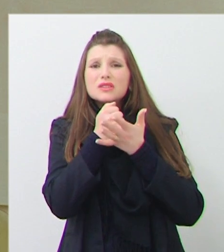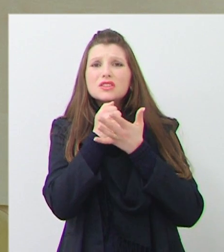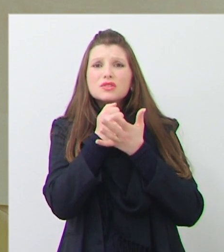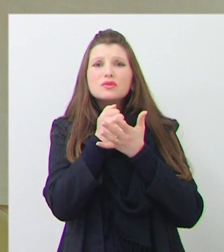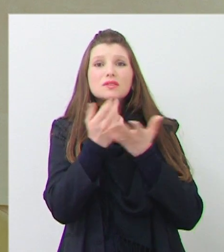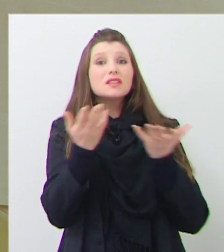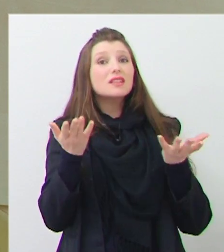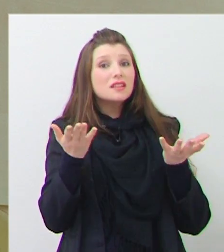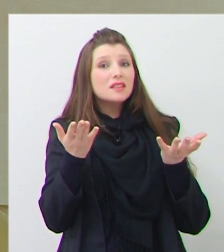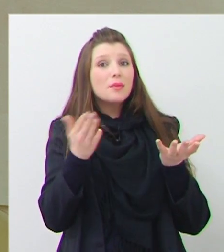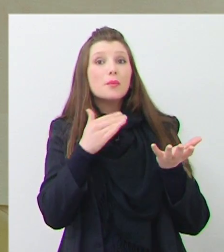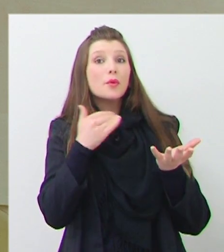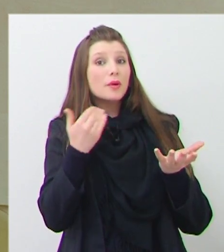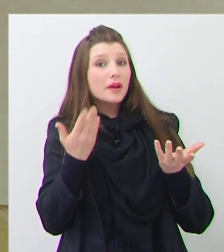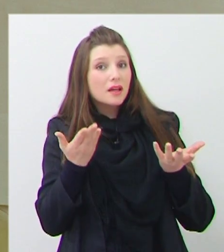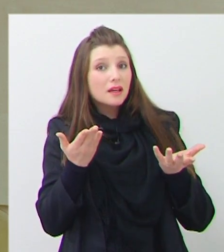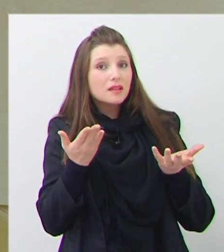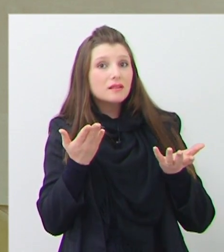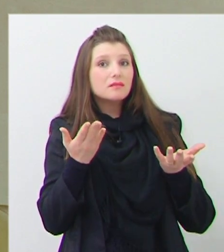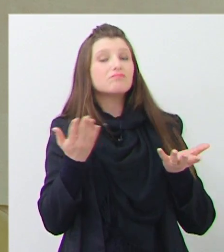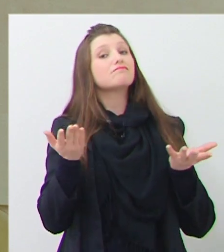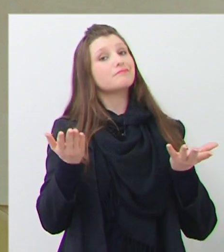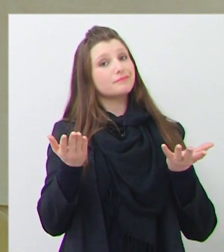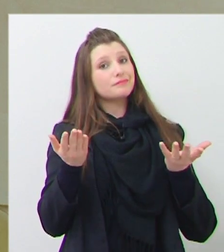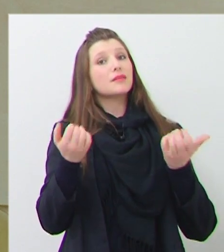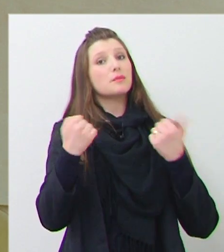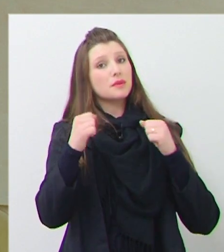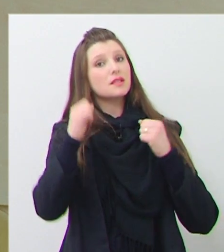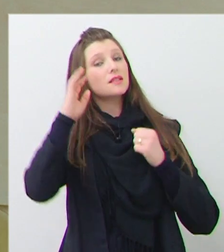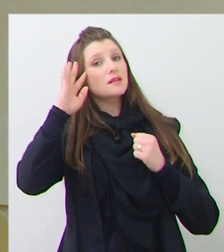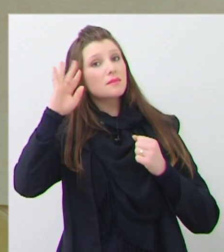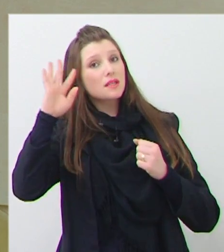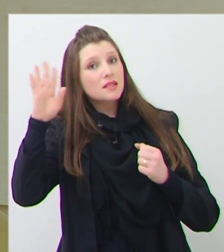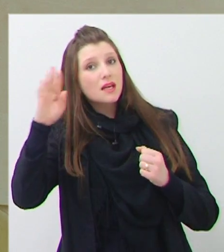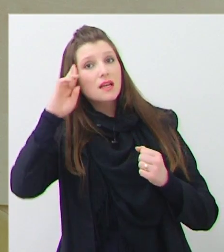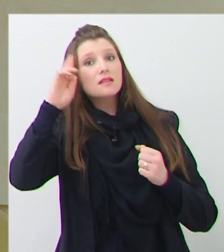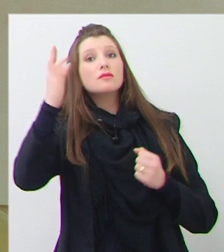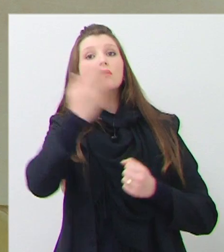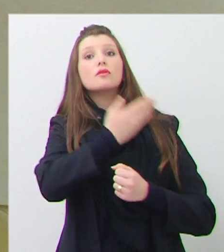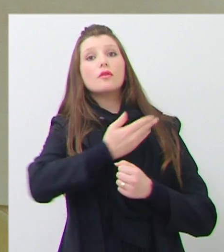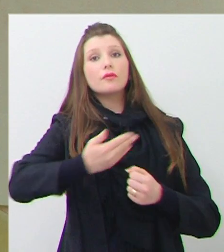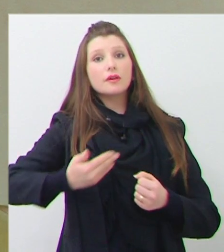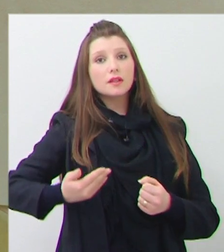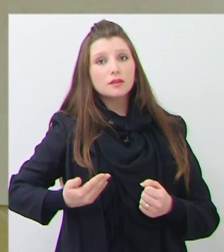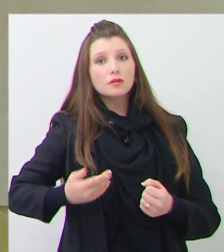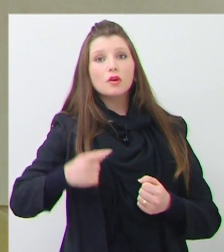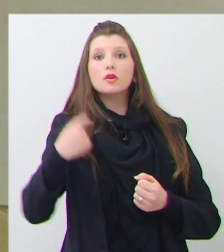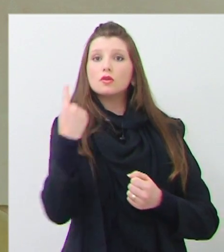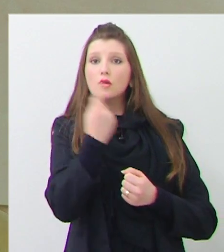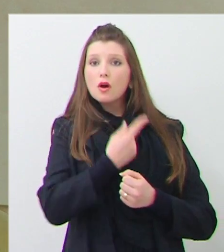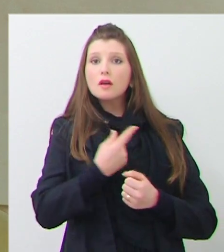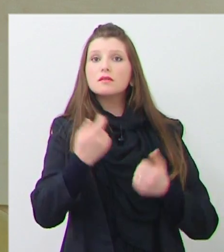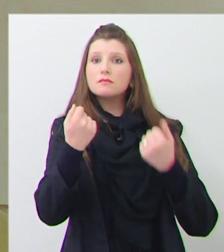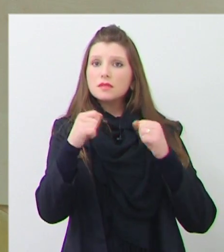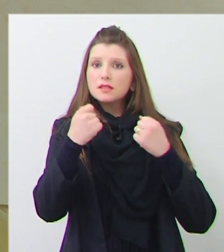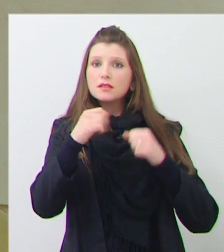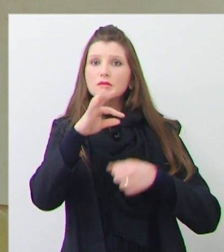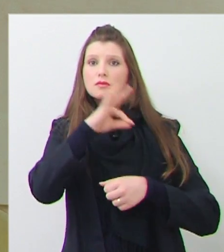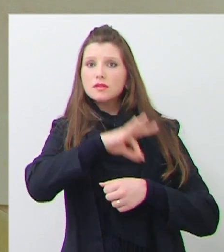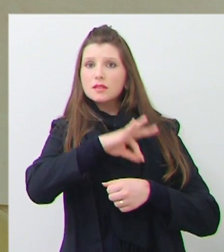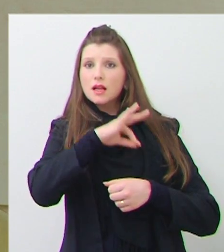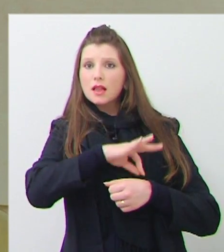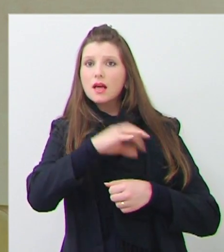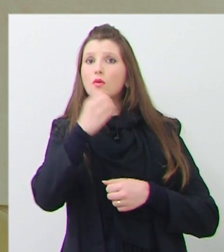resistir? É para refletir. Senhor governador, precisamos é dar um salário justo e digno a